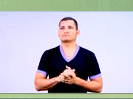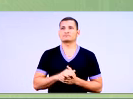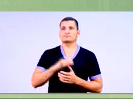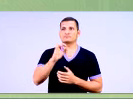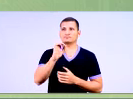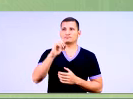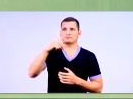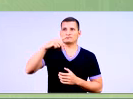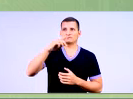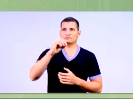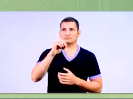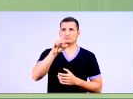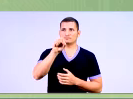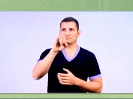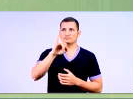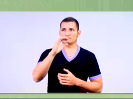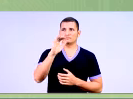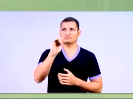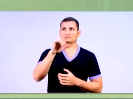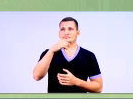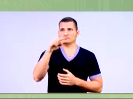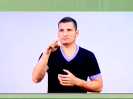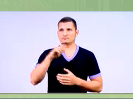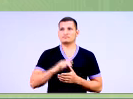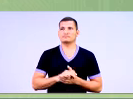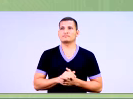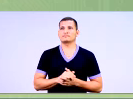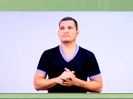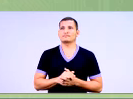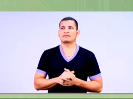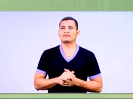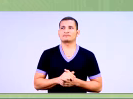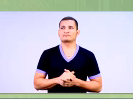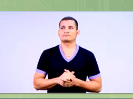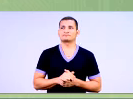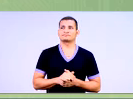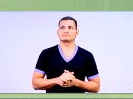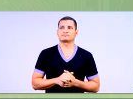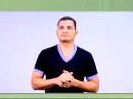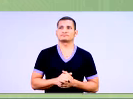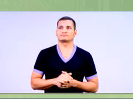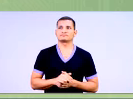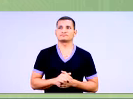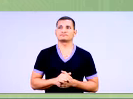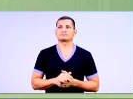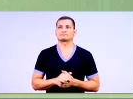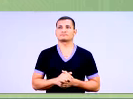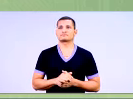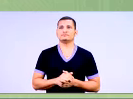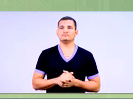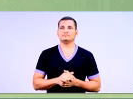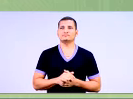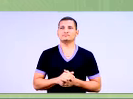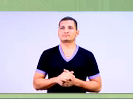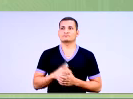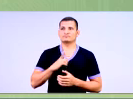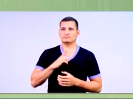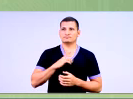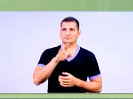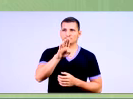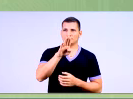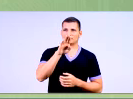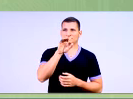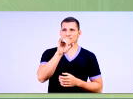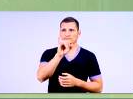Como exemplo, antidiuretic, que é antidiurético. Temos o prefixo be,